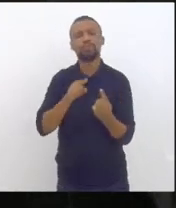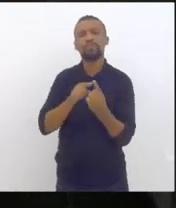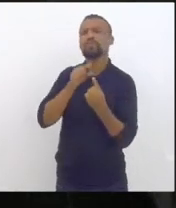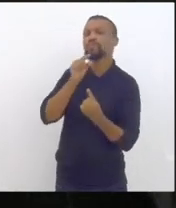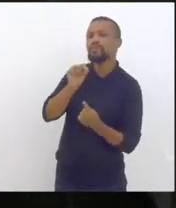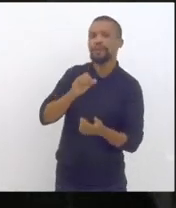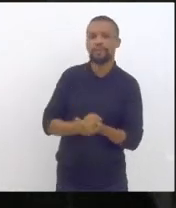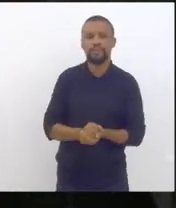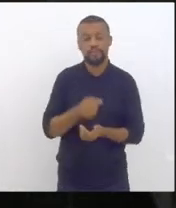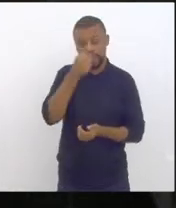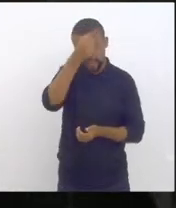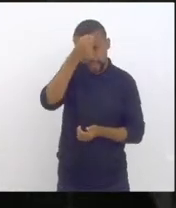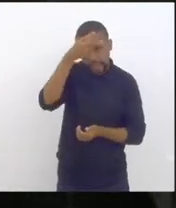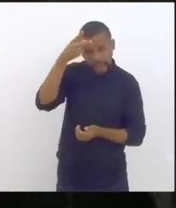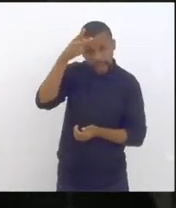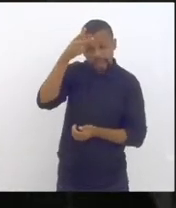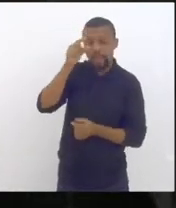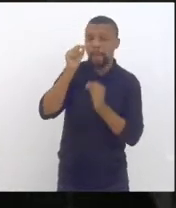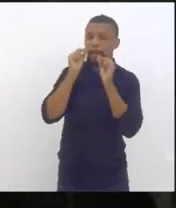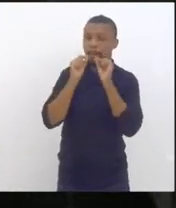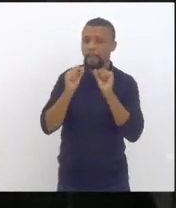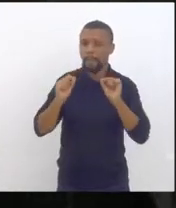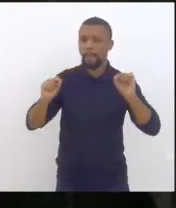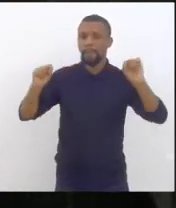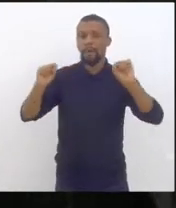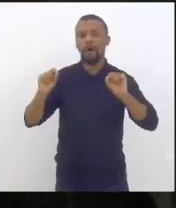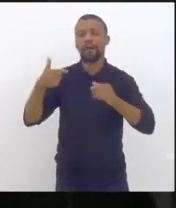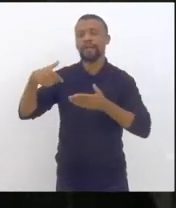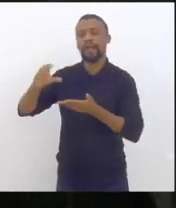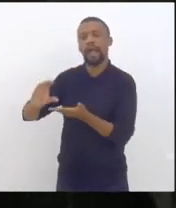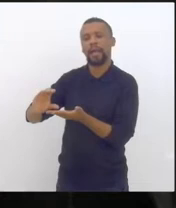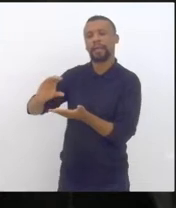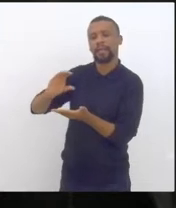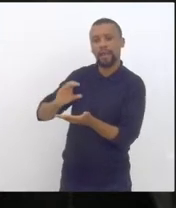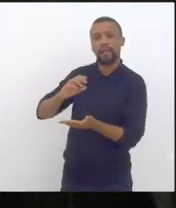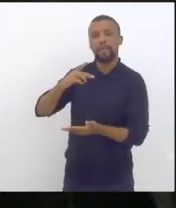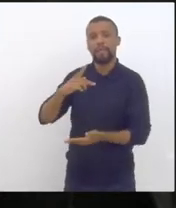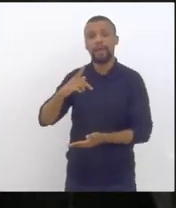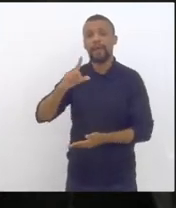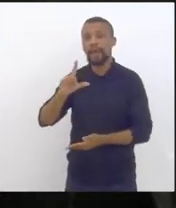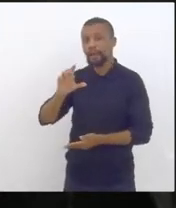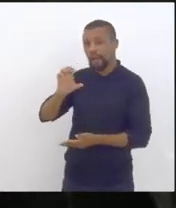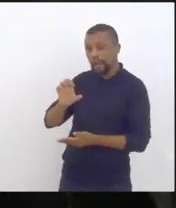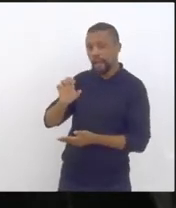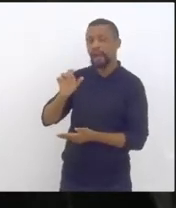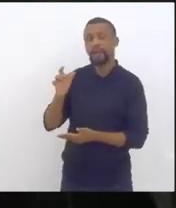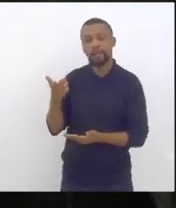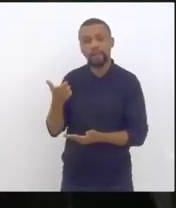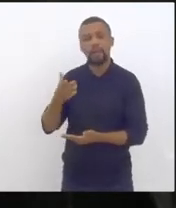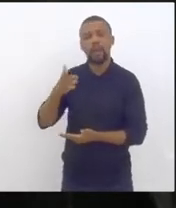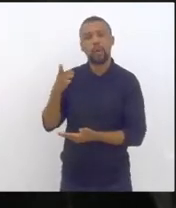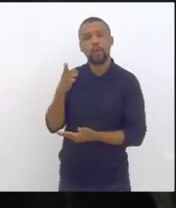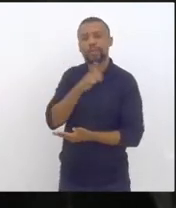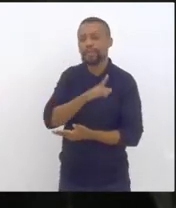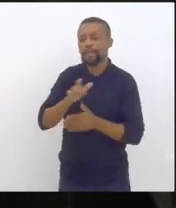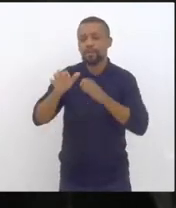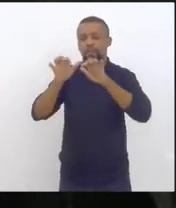prefeituras que também recebem participação especial se credencie